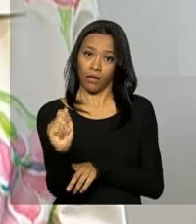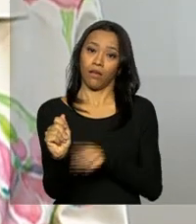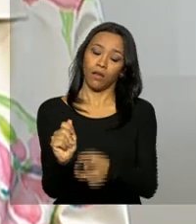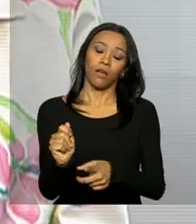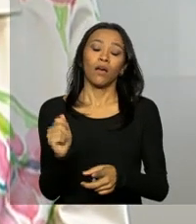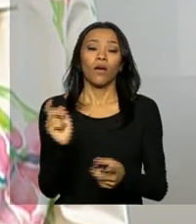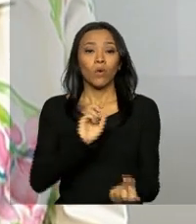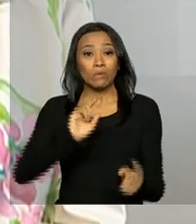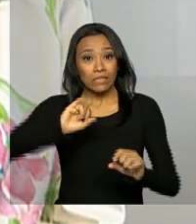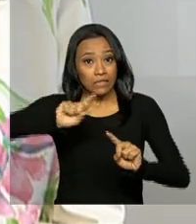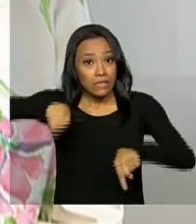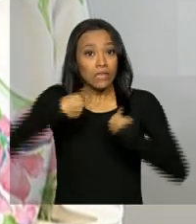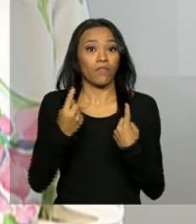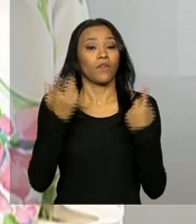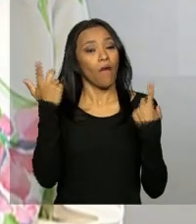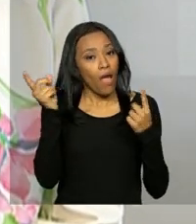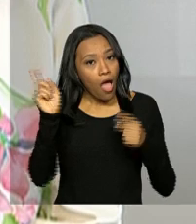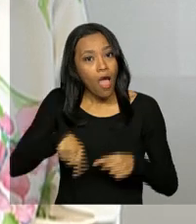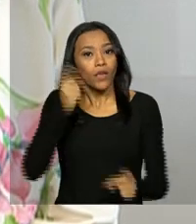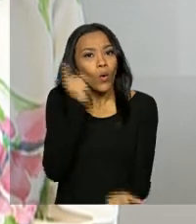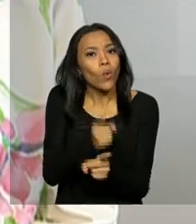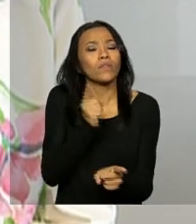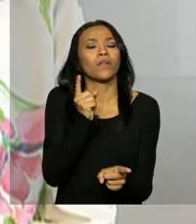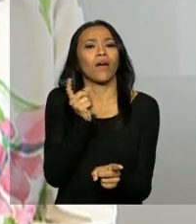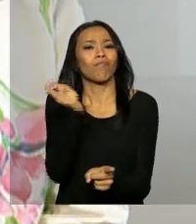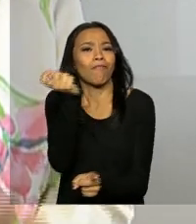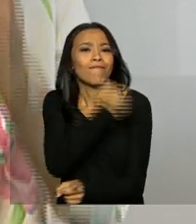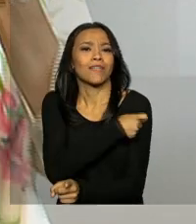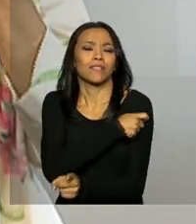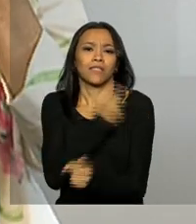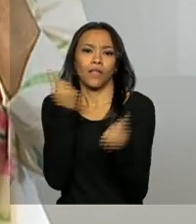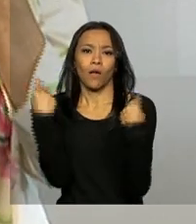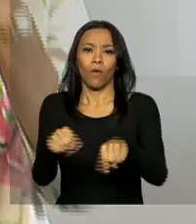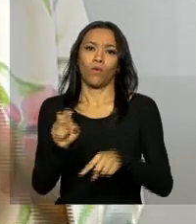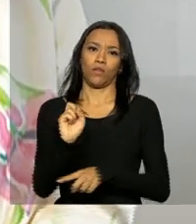à vacina contra o Zika vírus.